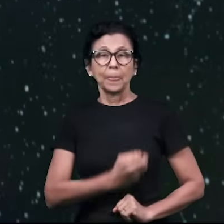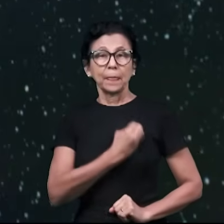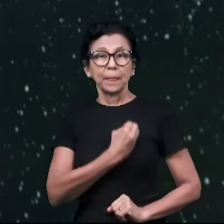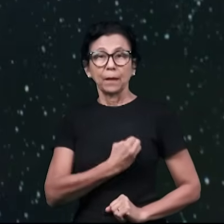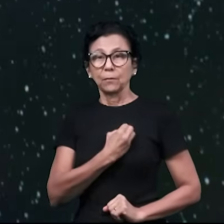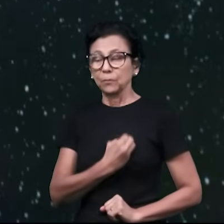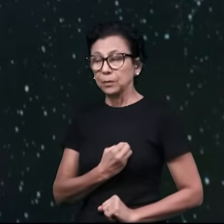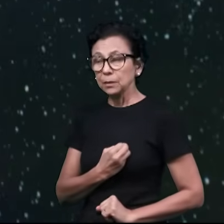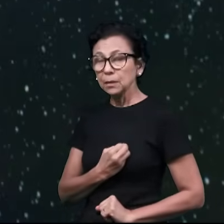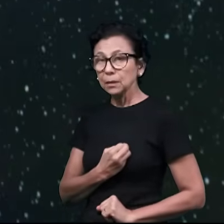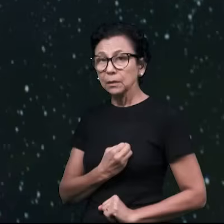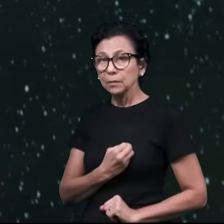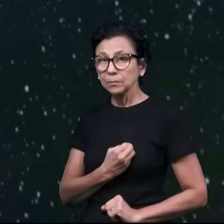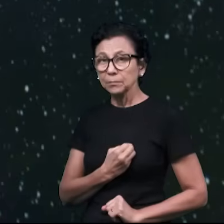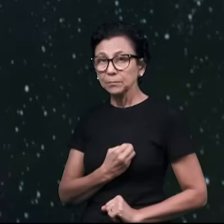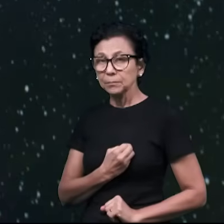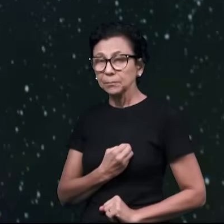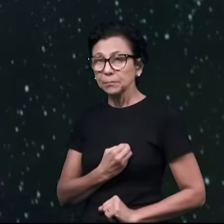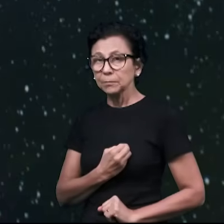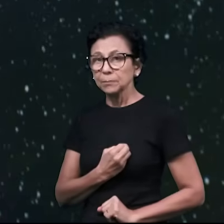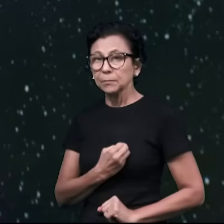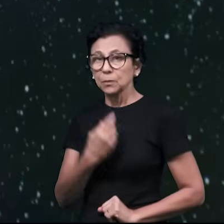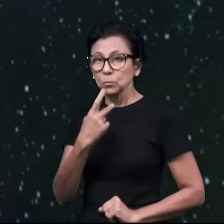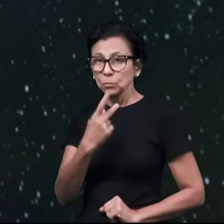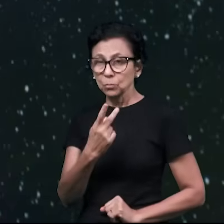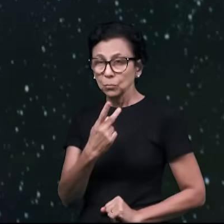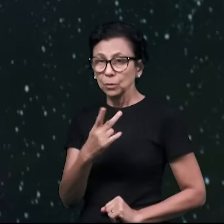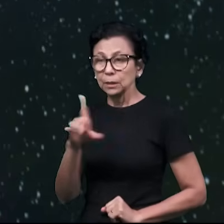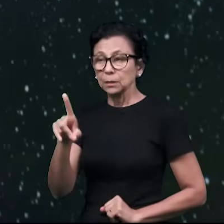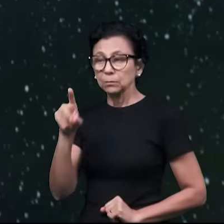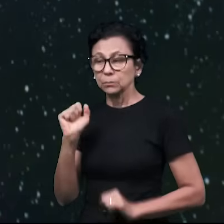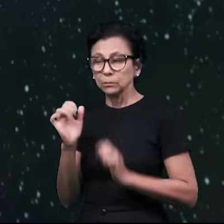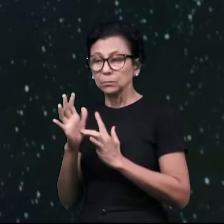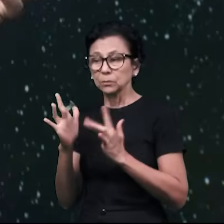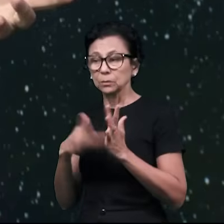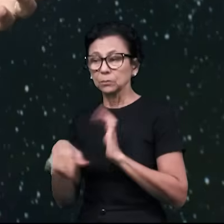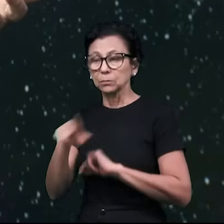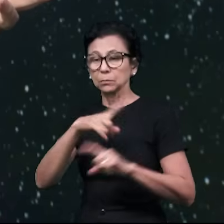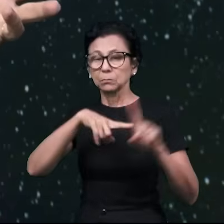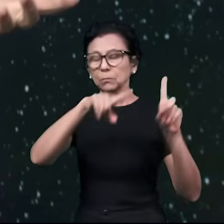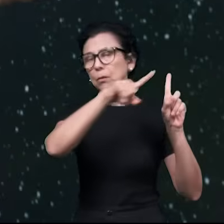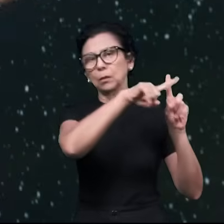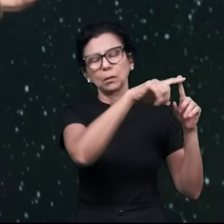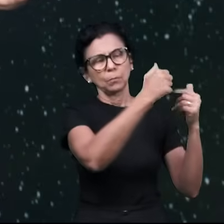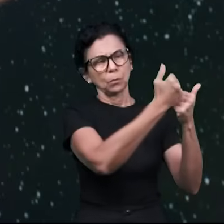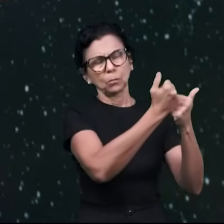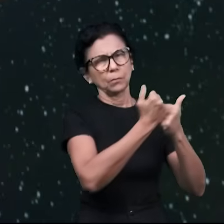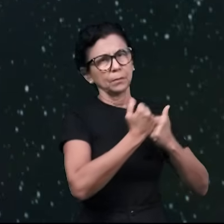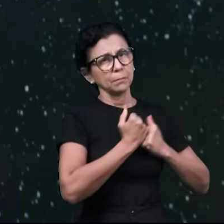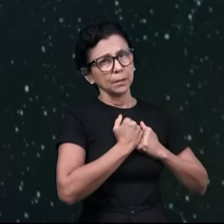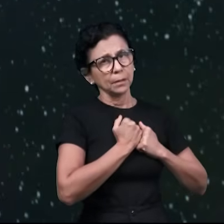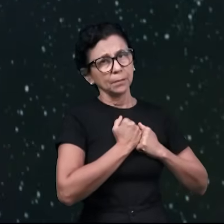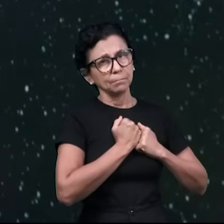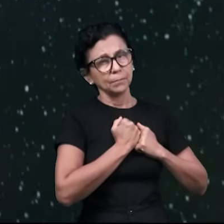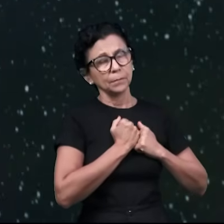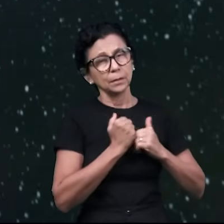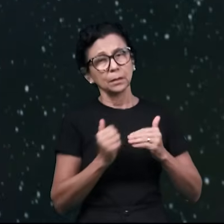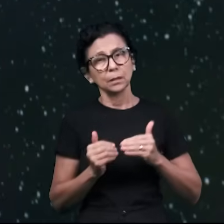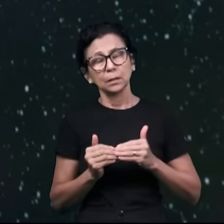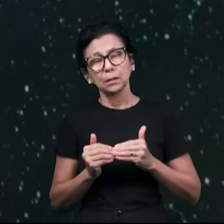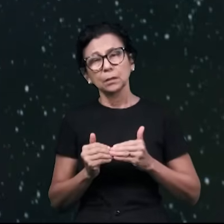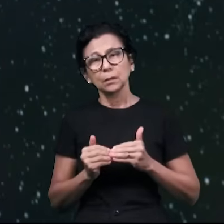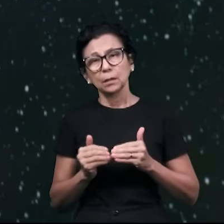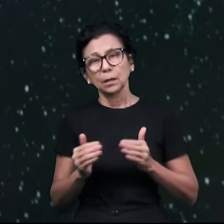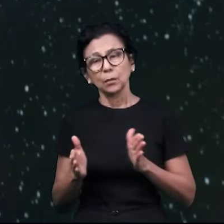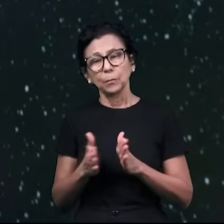Jesus deu na cruz e que depois foi confirmada, alguns dias depois, pelo derramamento do seu Espírito